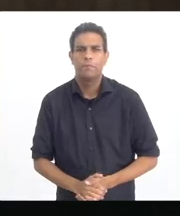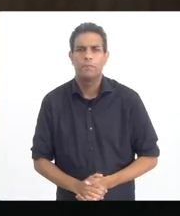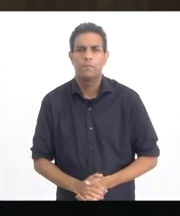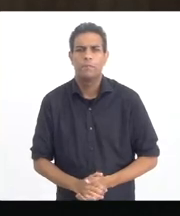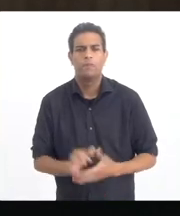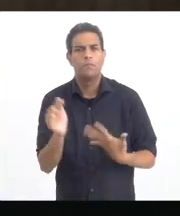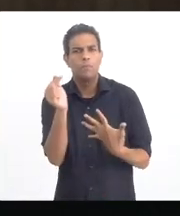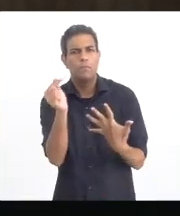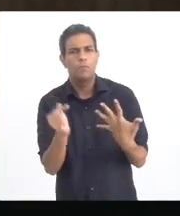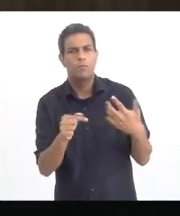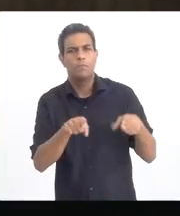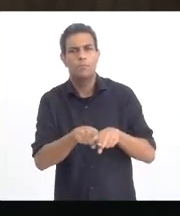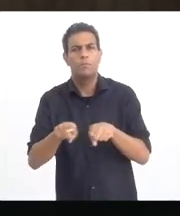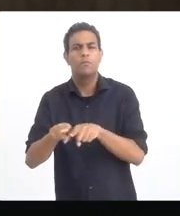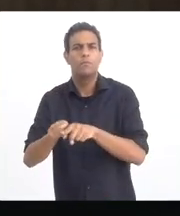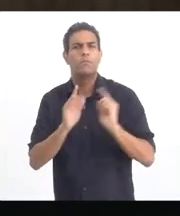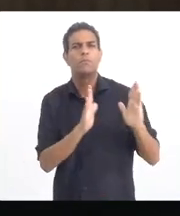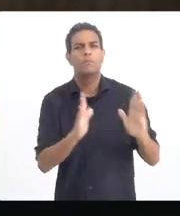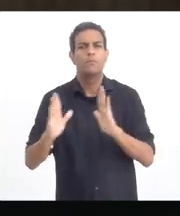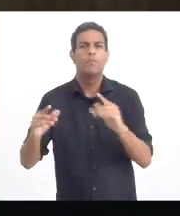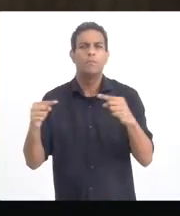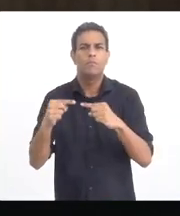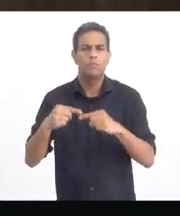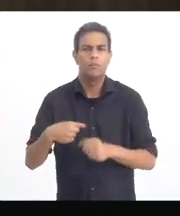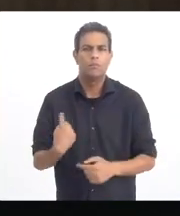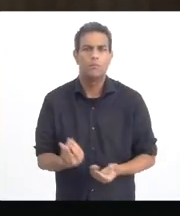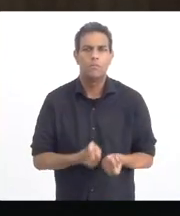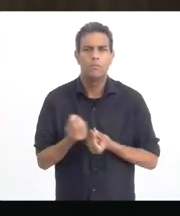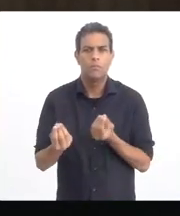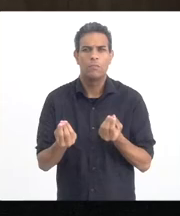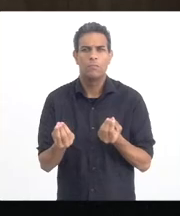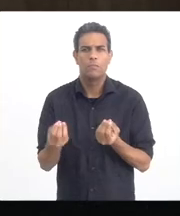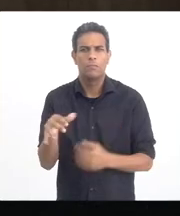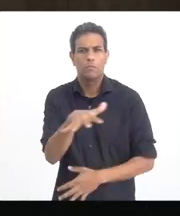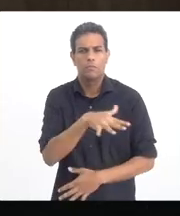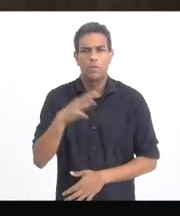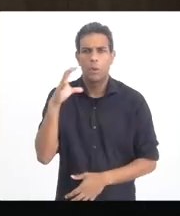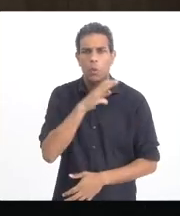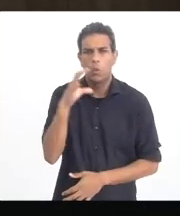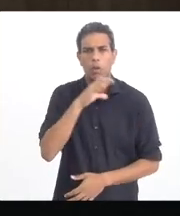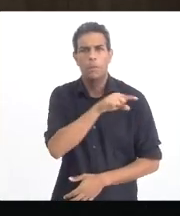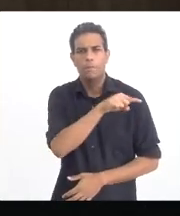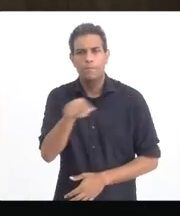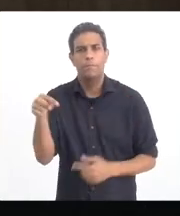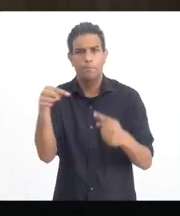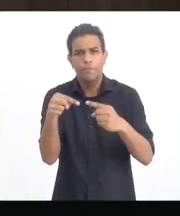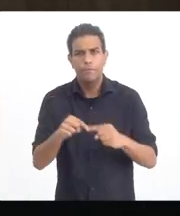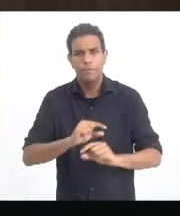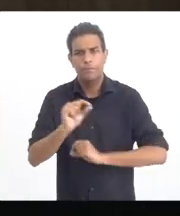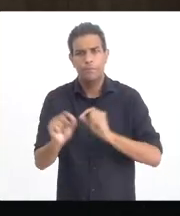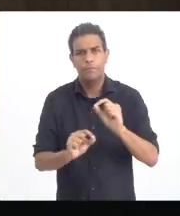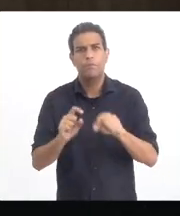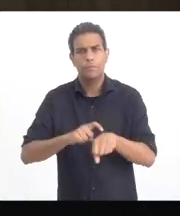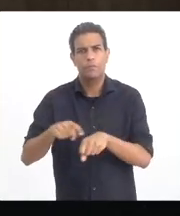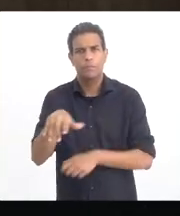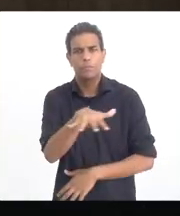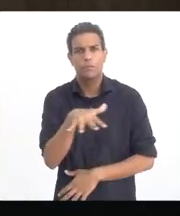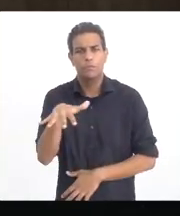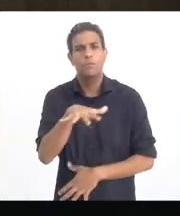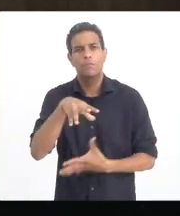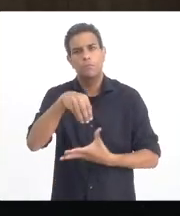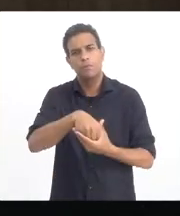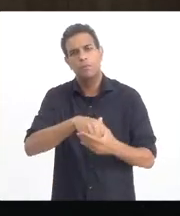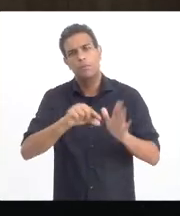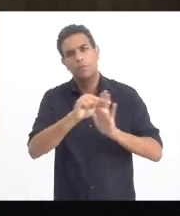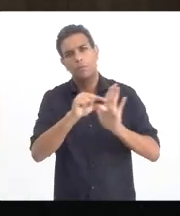muito feliz quando disse da urgência da pensão. Como diz